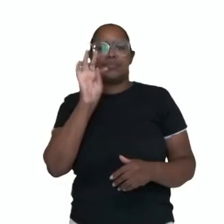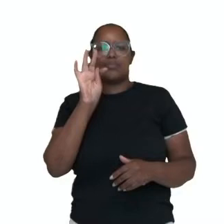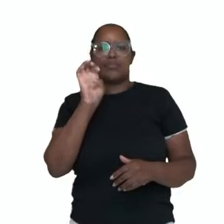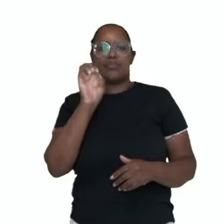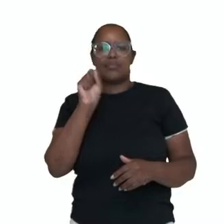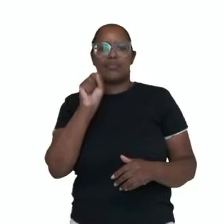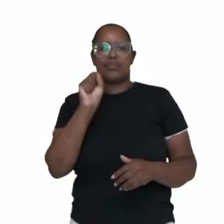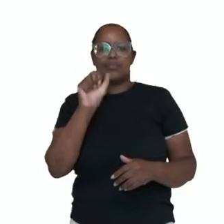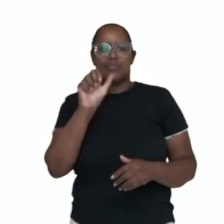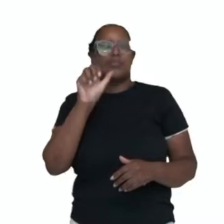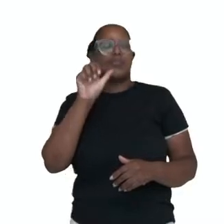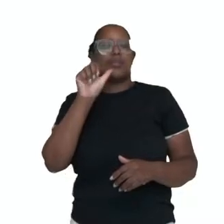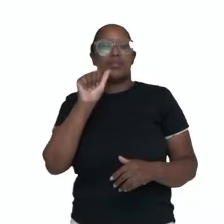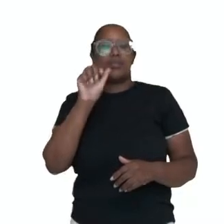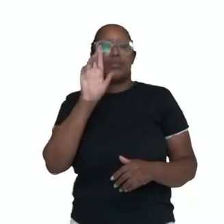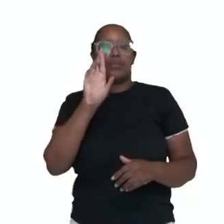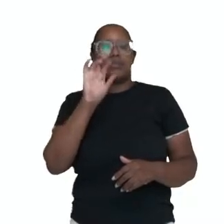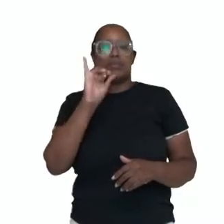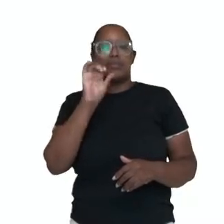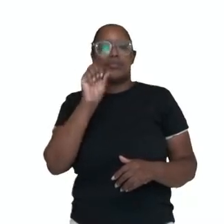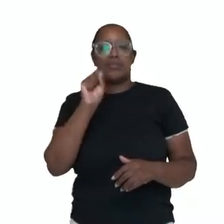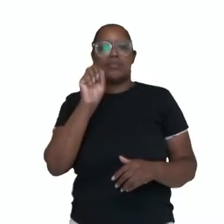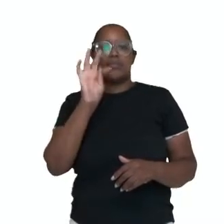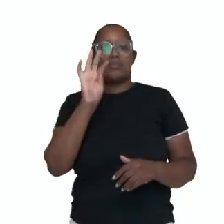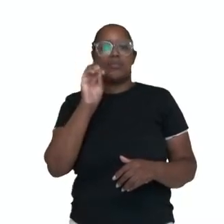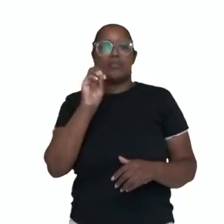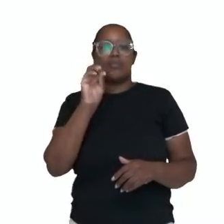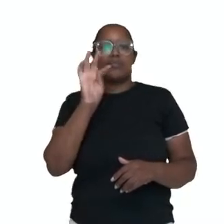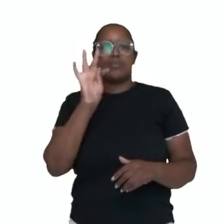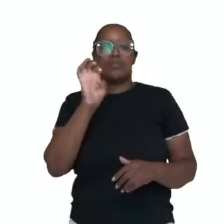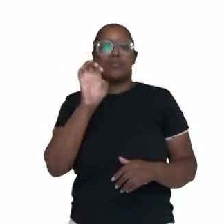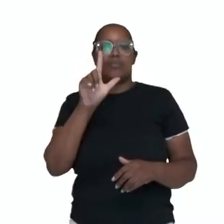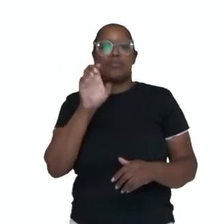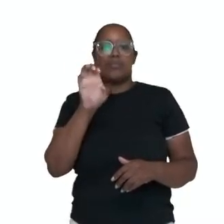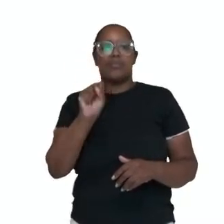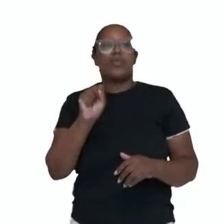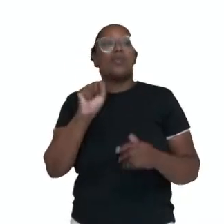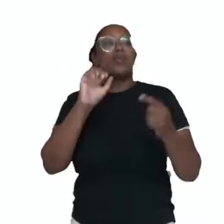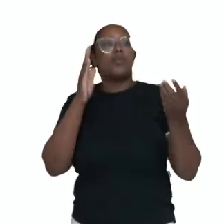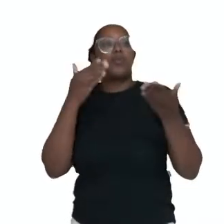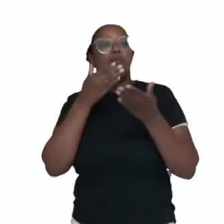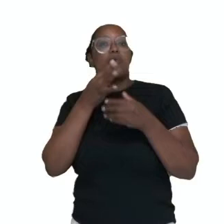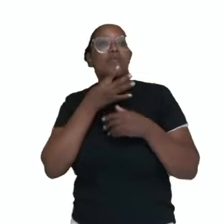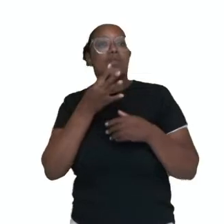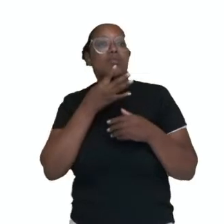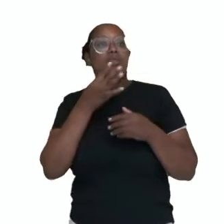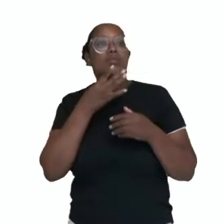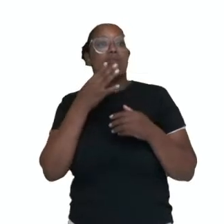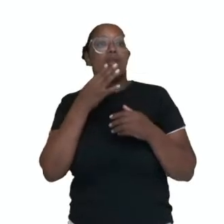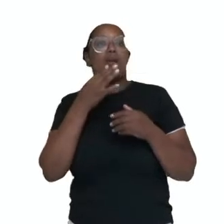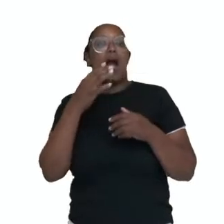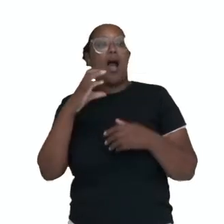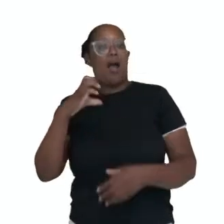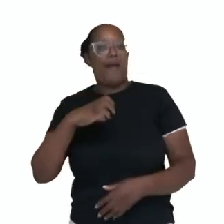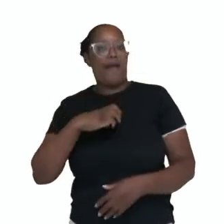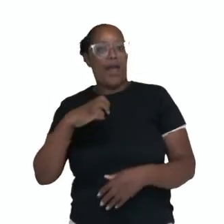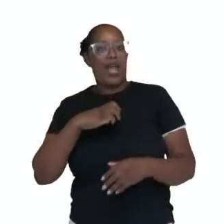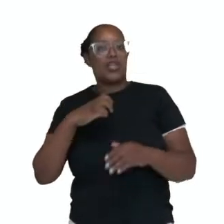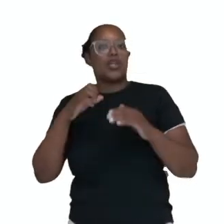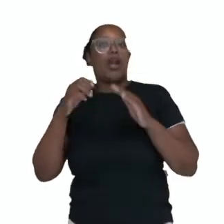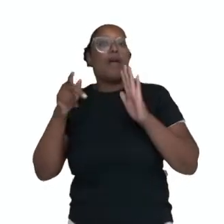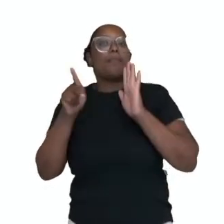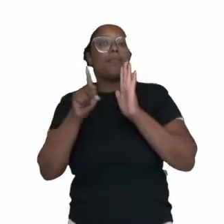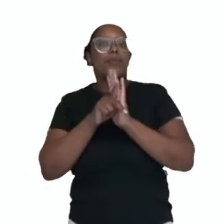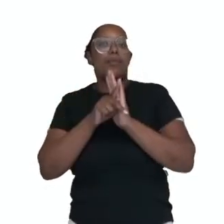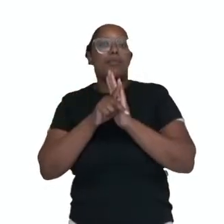conhecer aspectos importantes da metafísica aristotélica, identificar a teoria das quatro causas e relacioná-la à